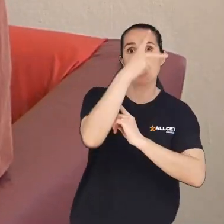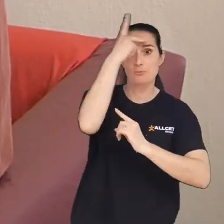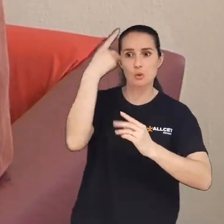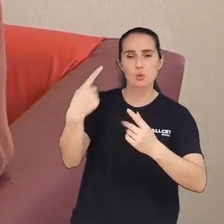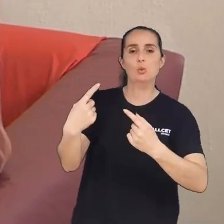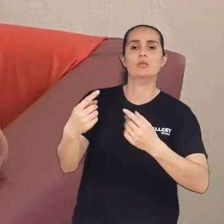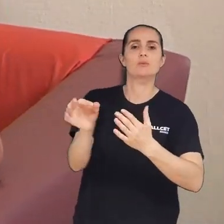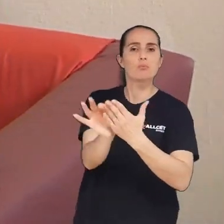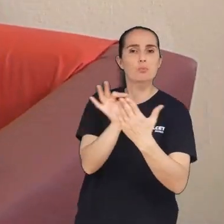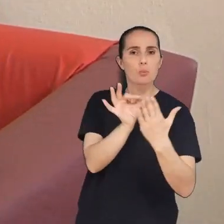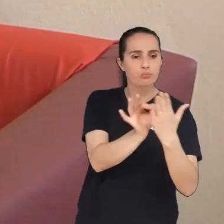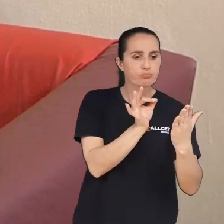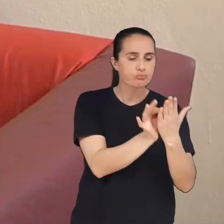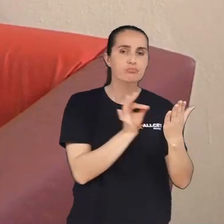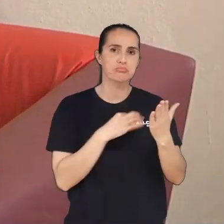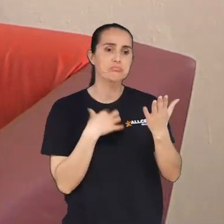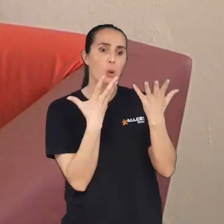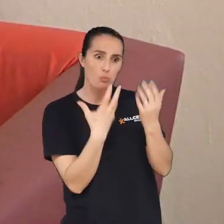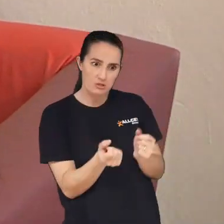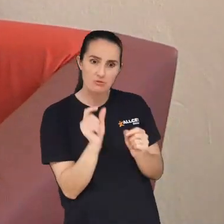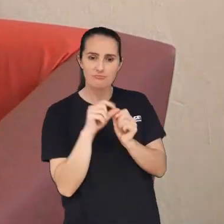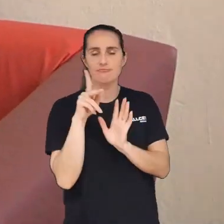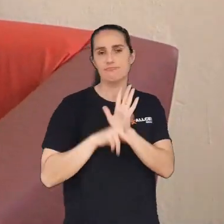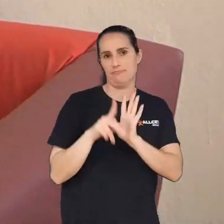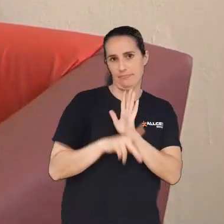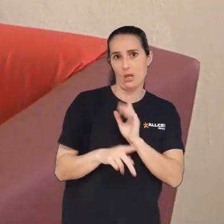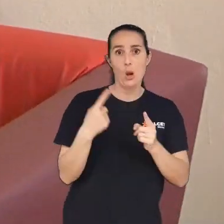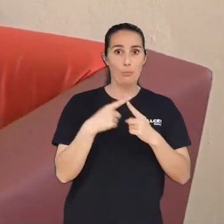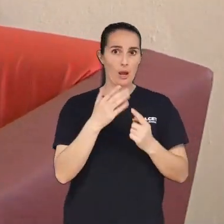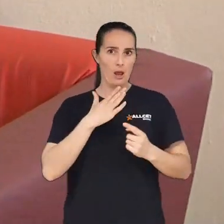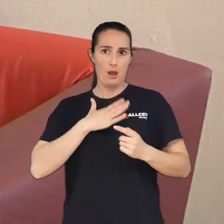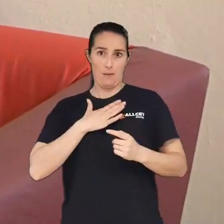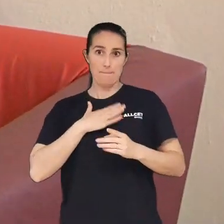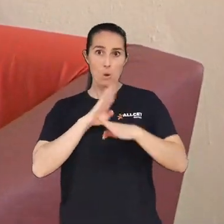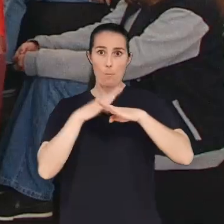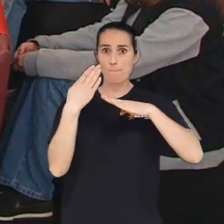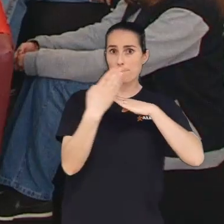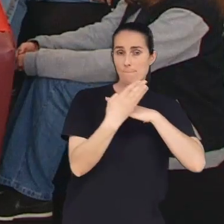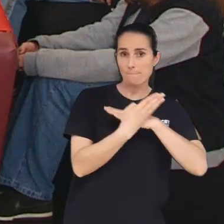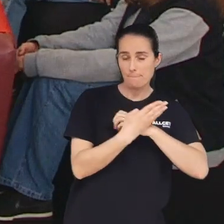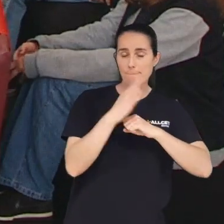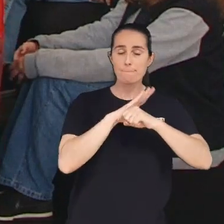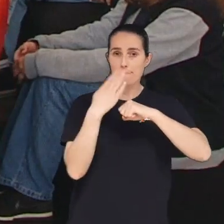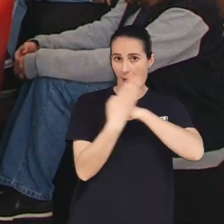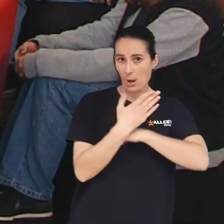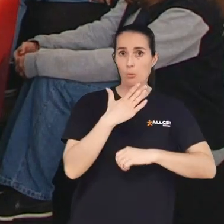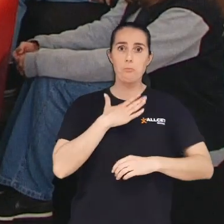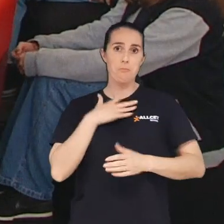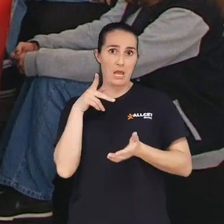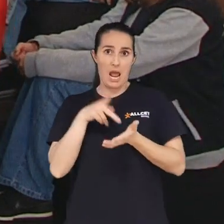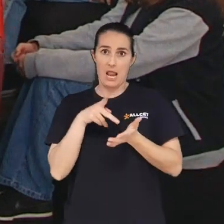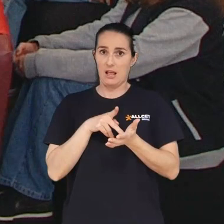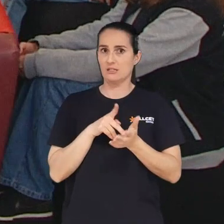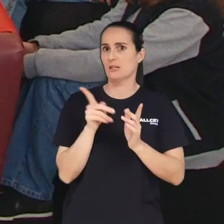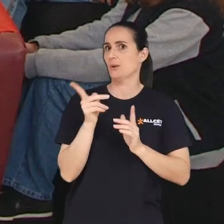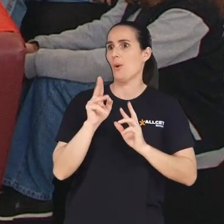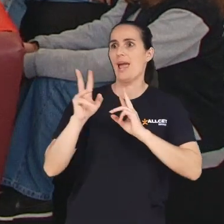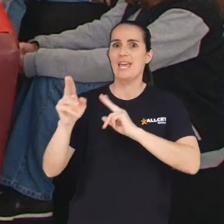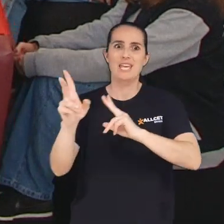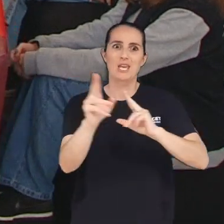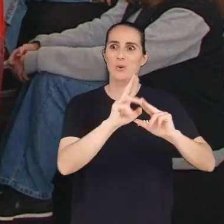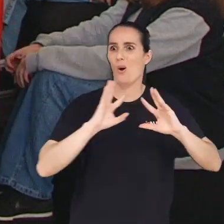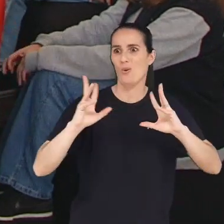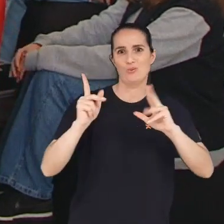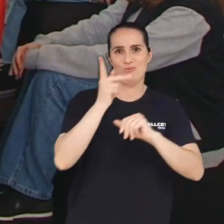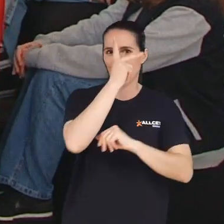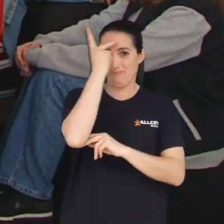a realidade do meu bairro, não é a mesma de quem está no contexto geral. Então o vereador precisa ter uma preocupação sempre